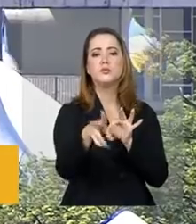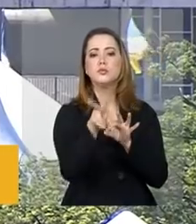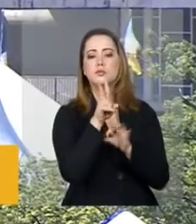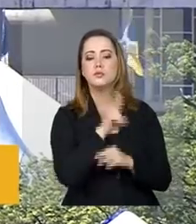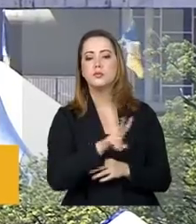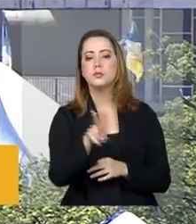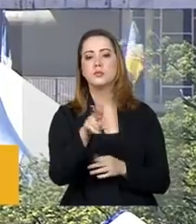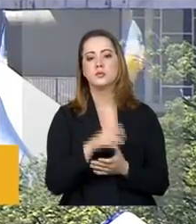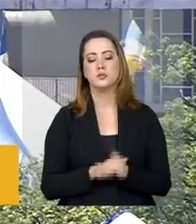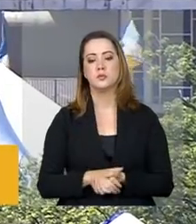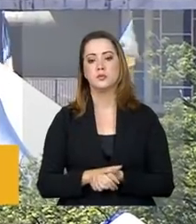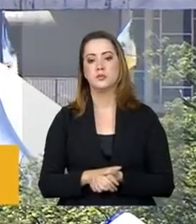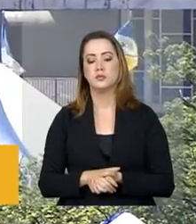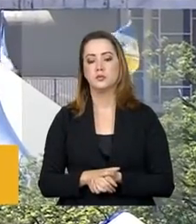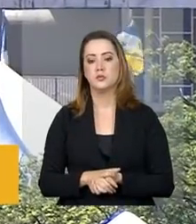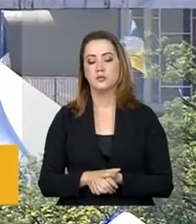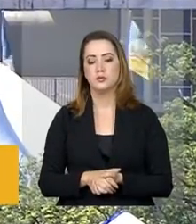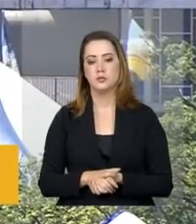de Brasília.